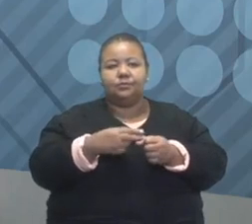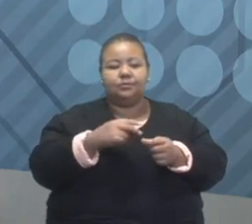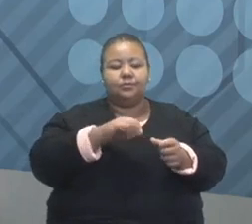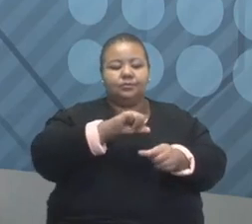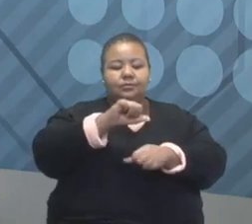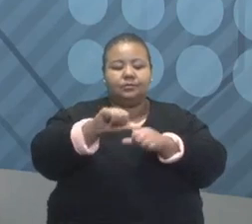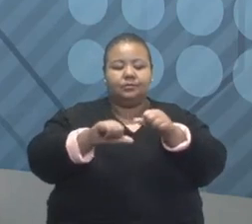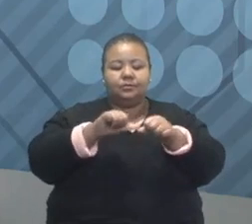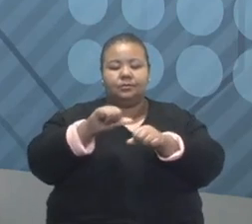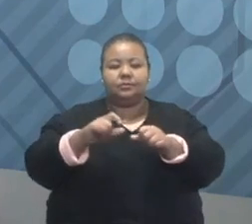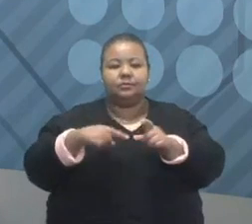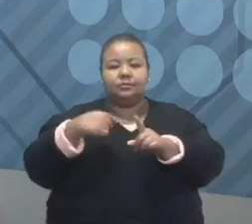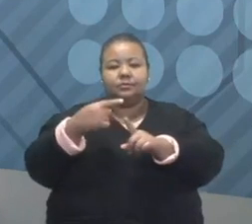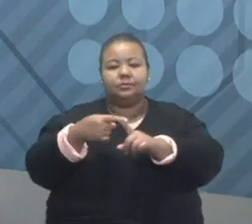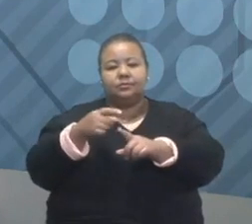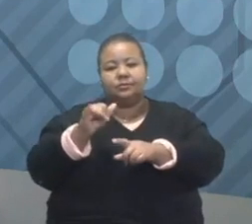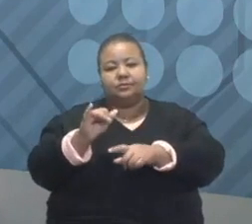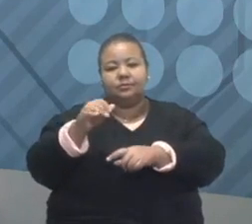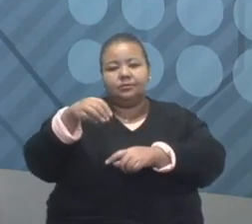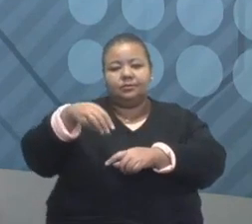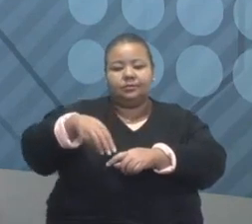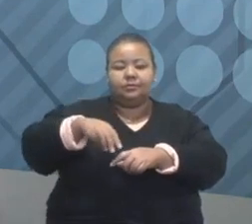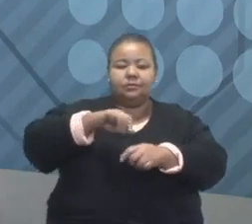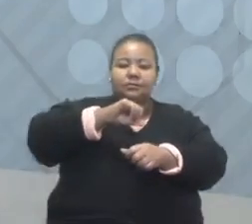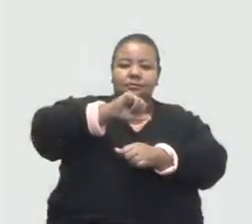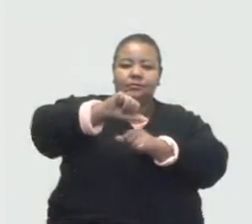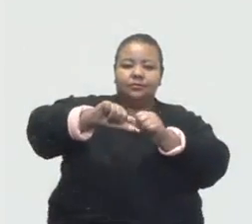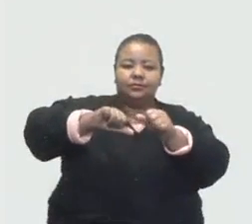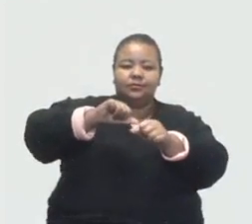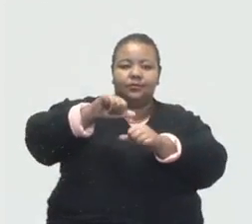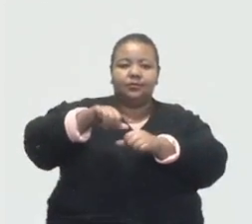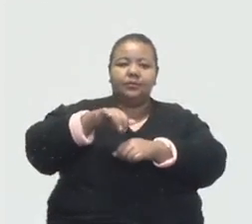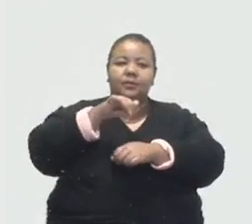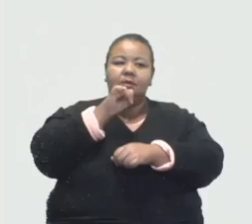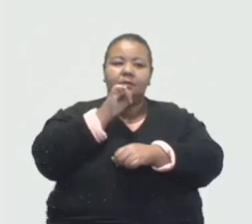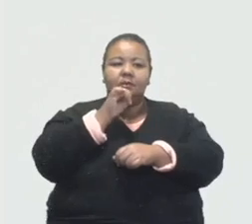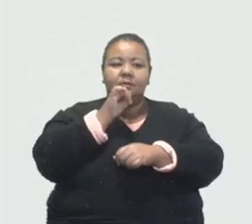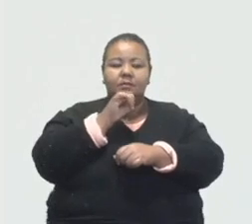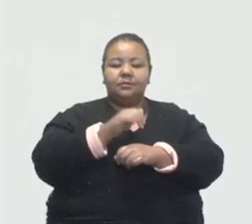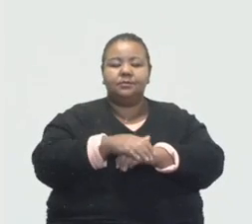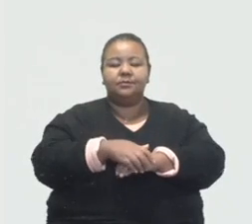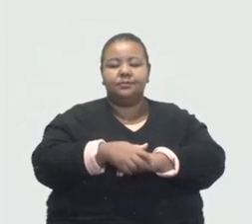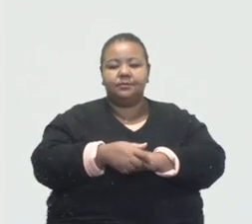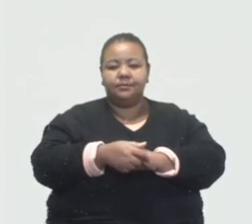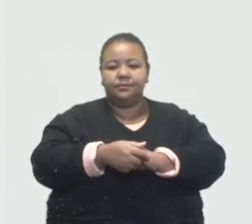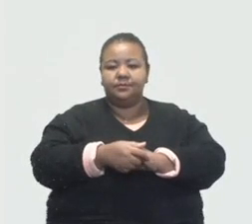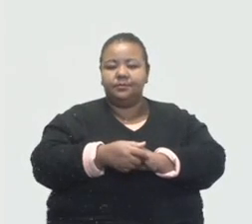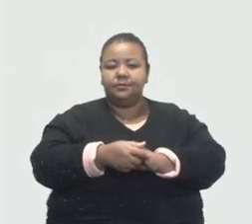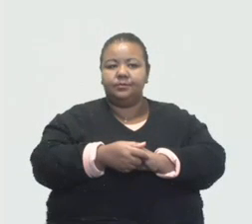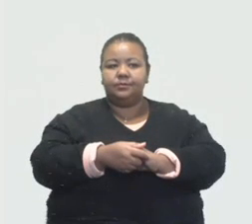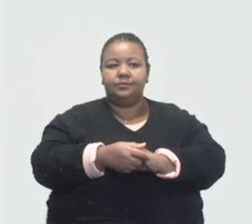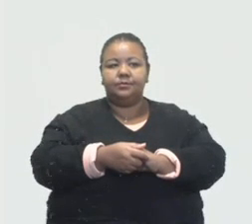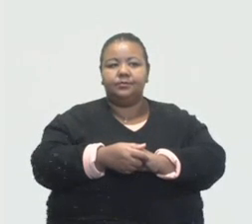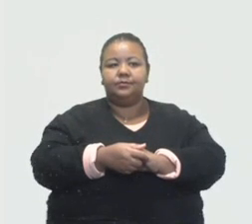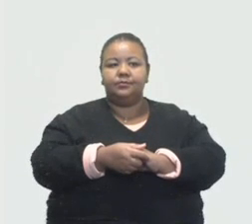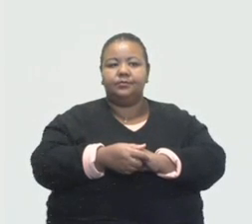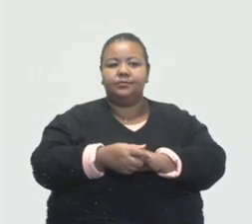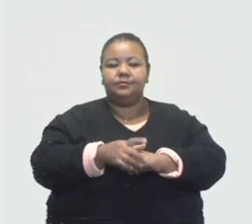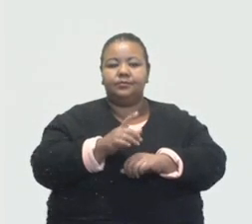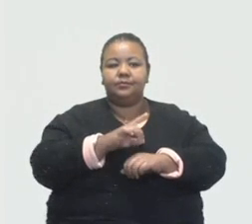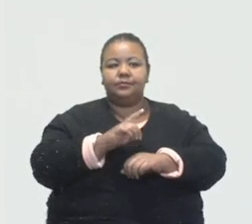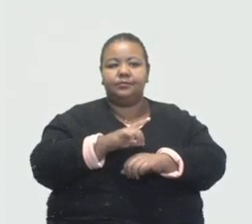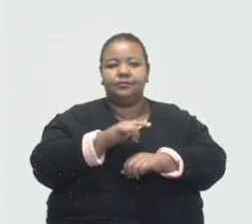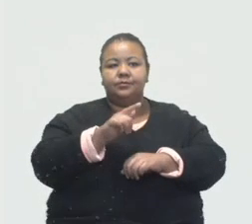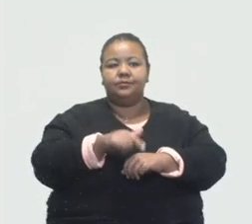transformação, mais a imagem da minha transformação. Então, vejamos um exemplo para ilustrar essa situação. Nós temos um operador linear,